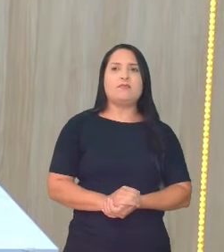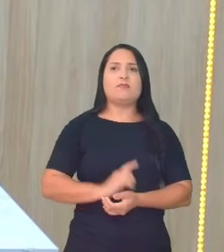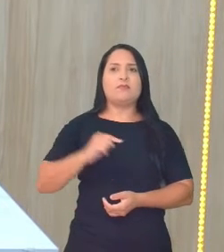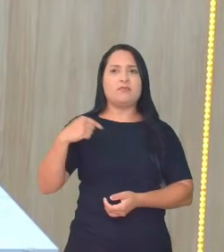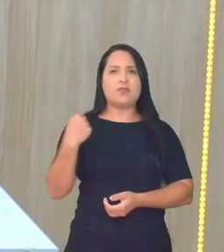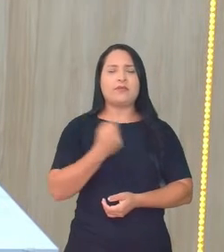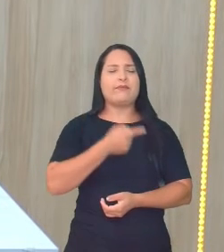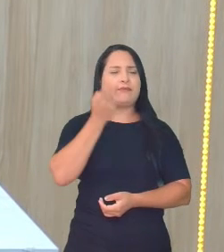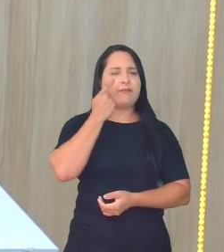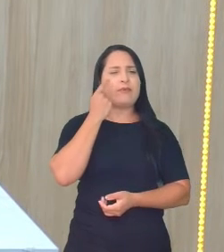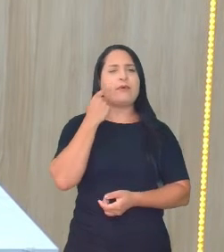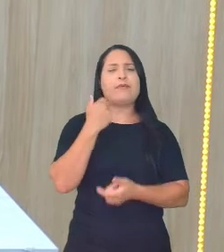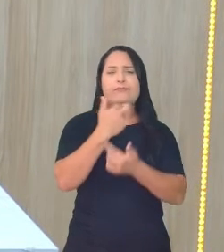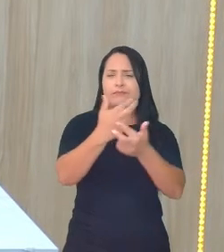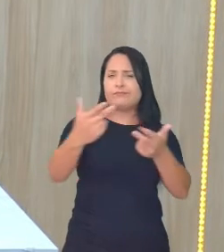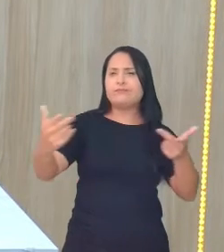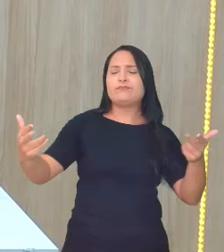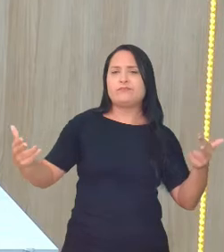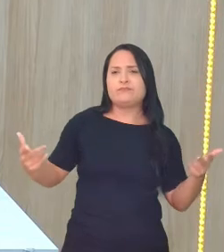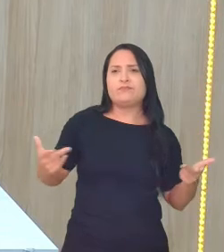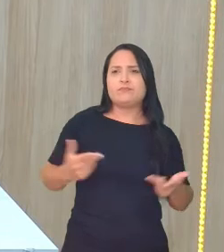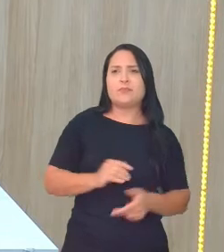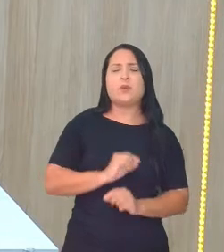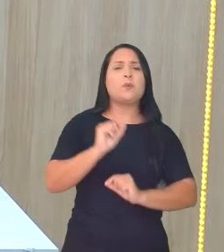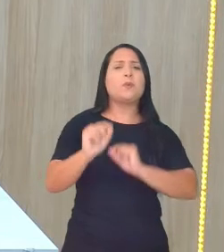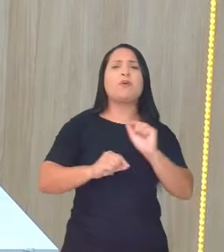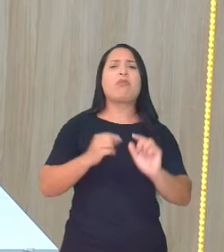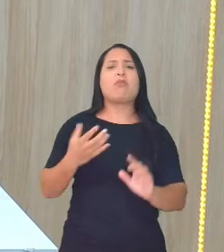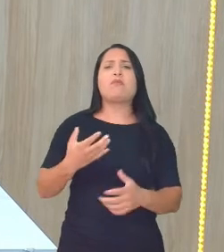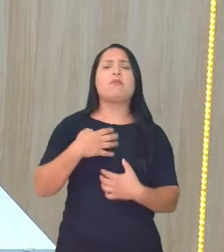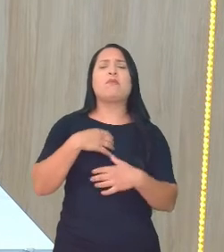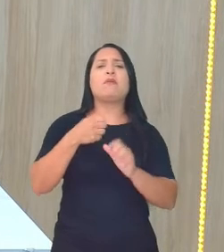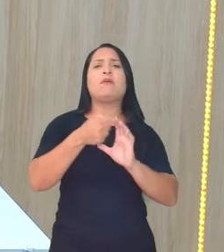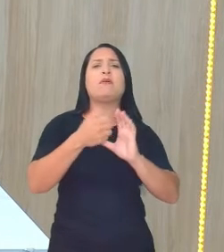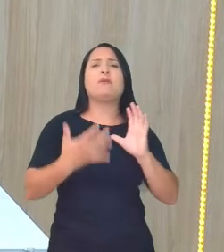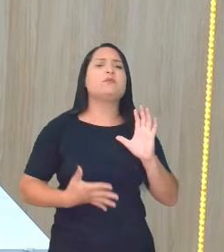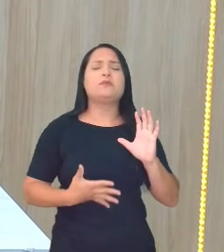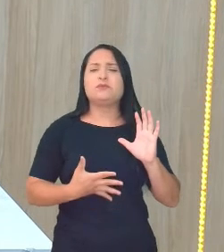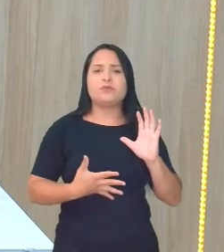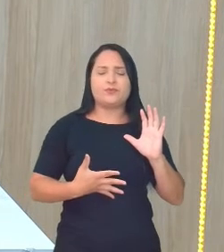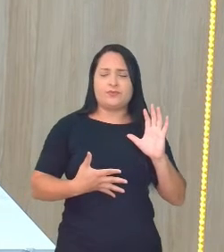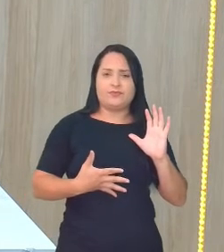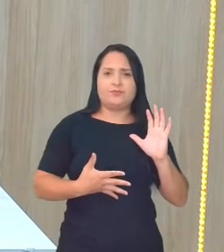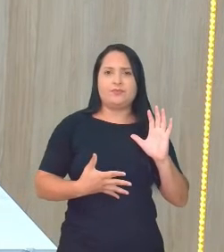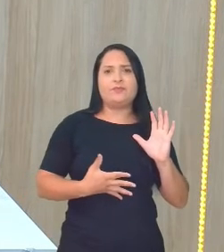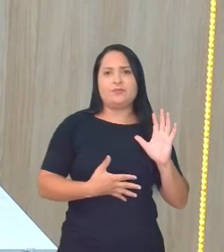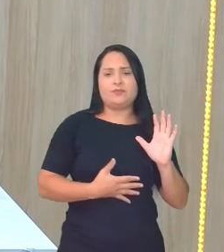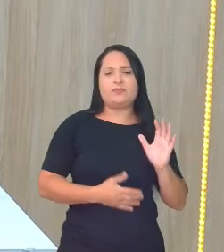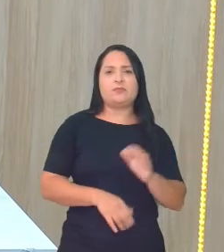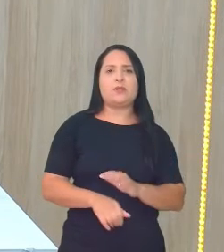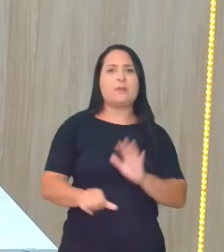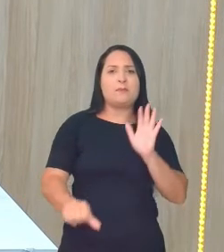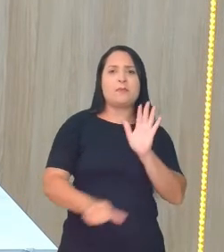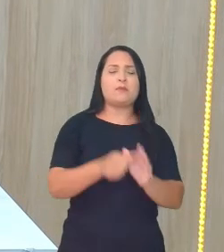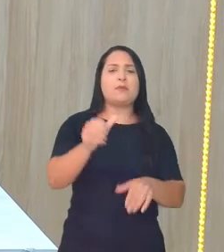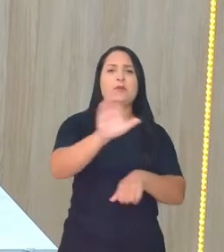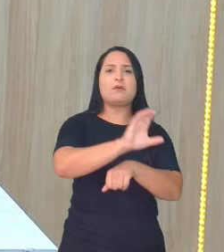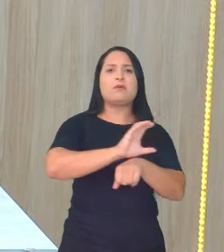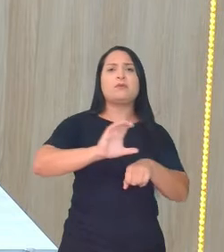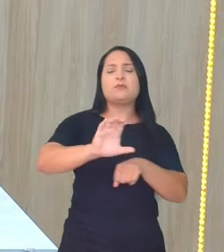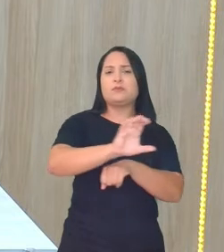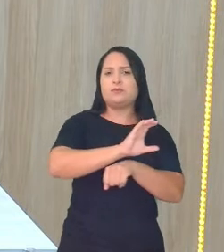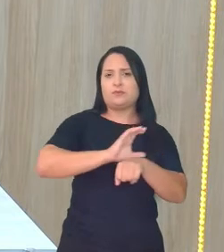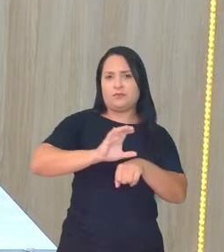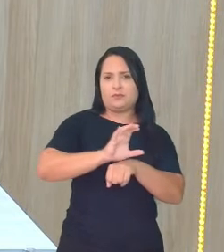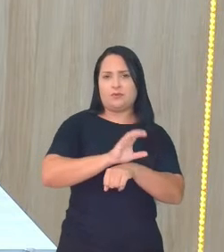gente viu algumas situações. O que é que caracterizava, né? Quais eram as características dessa primeira Constituição? Não